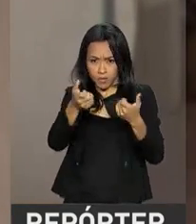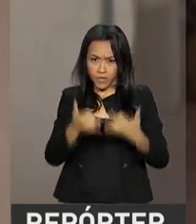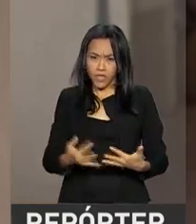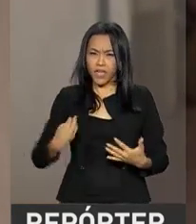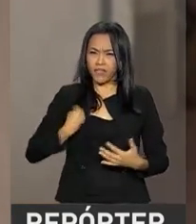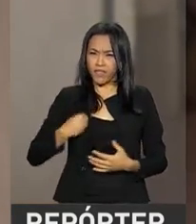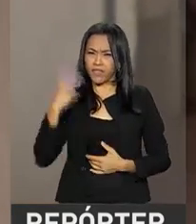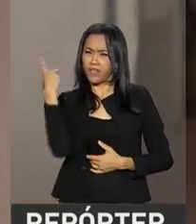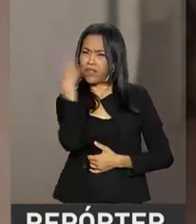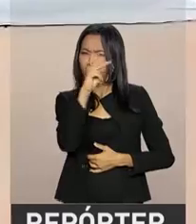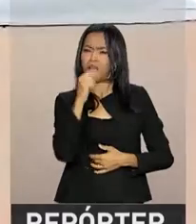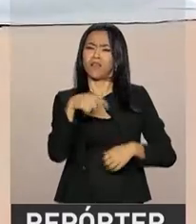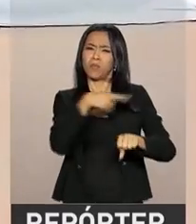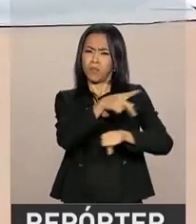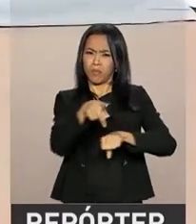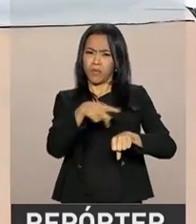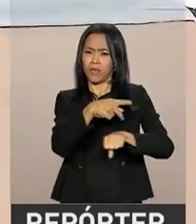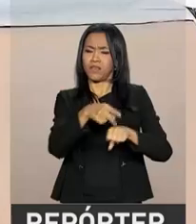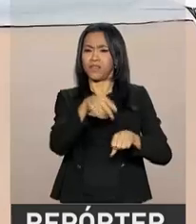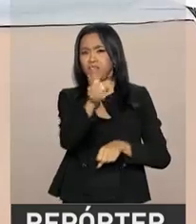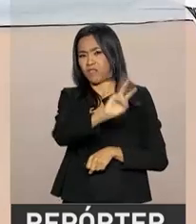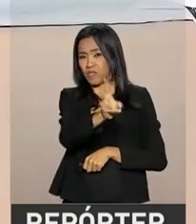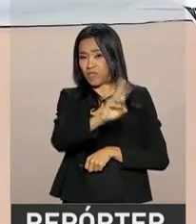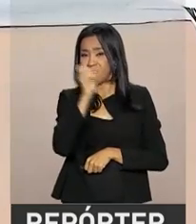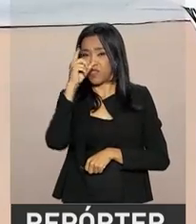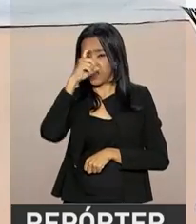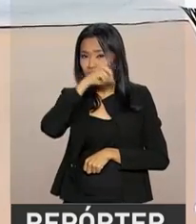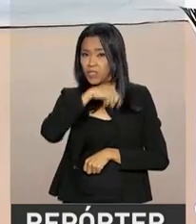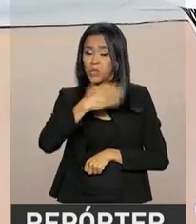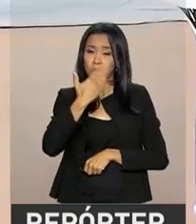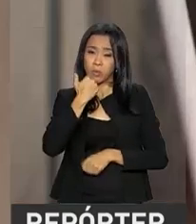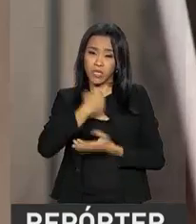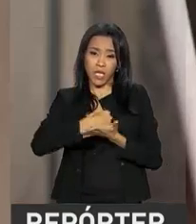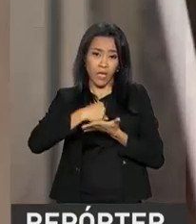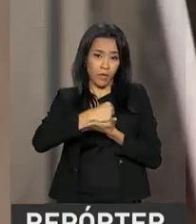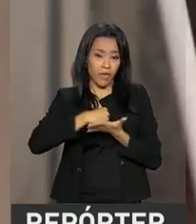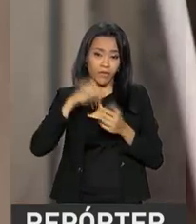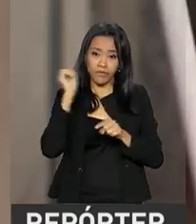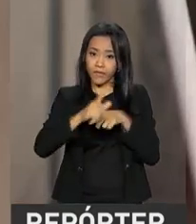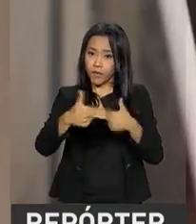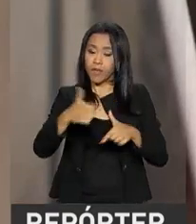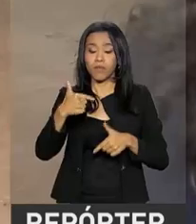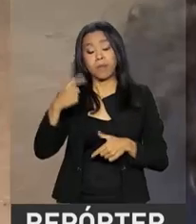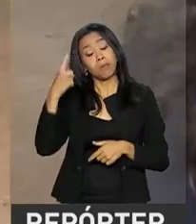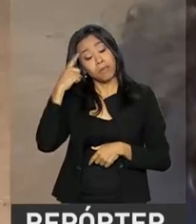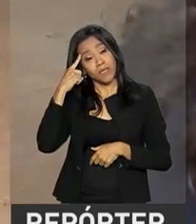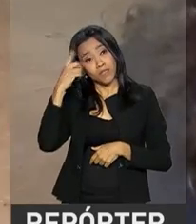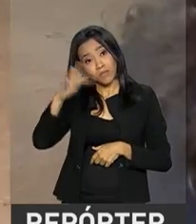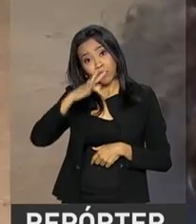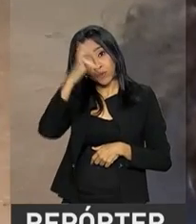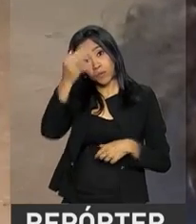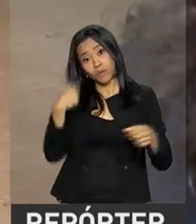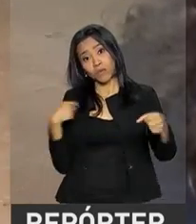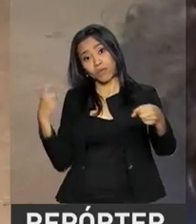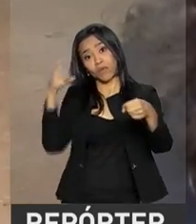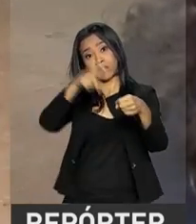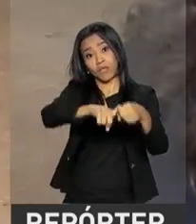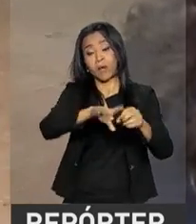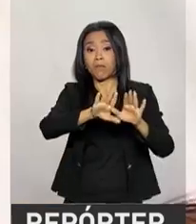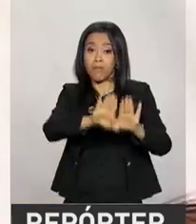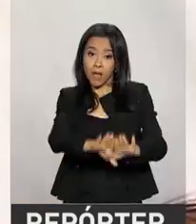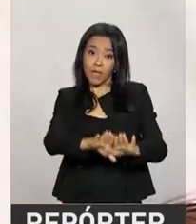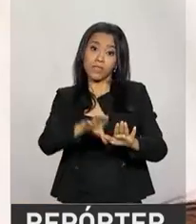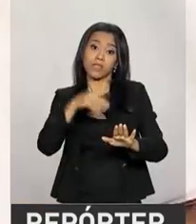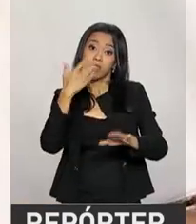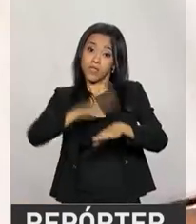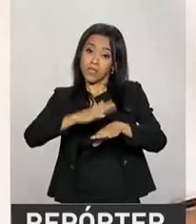estava muito difícil. Não havia comida, medicamentos ou emprego. Pensa em um dia voltar, mas por enquanto, o único